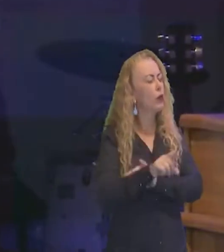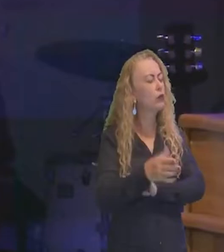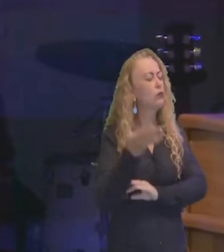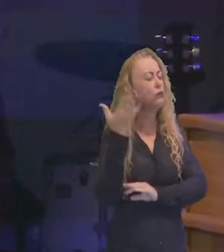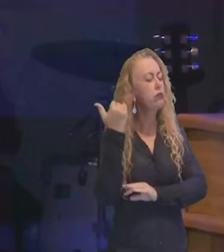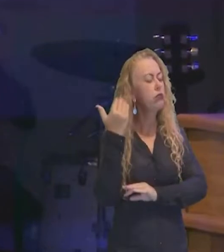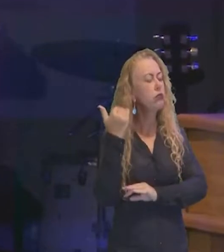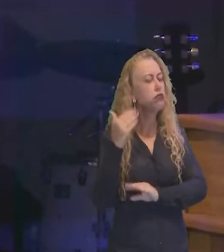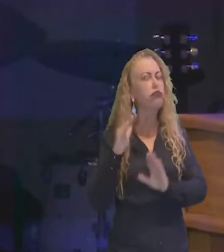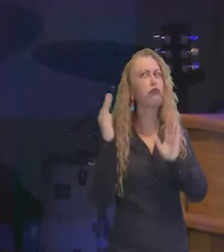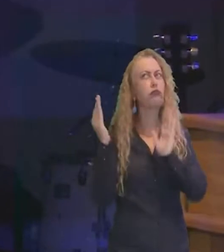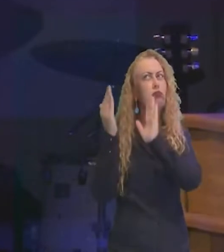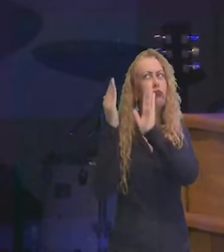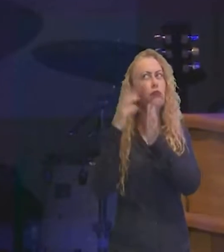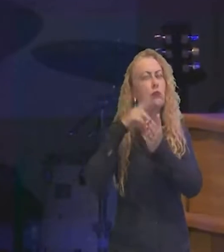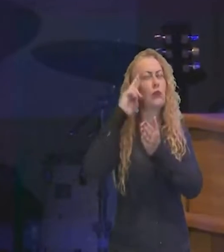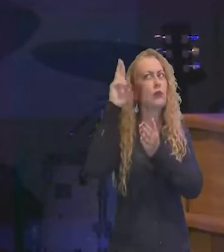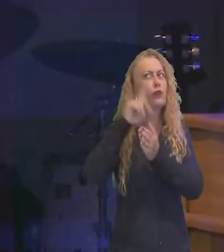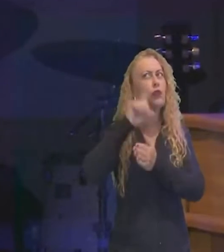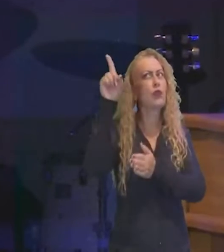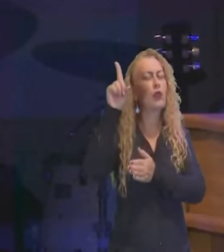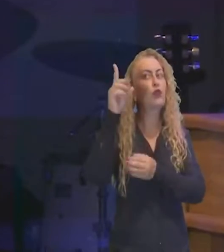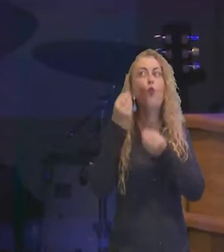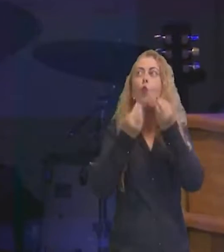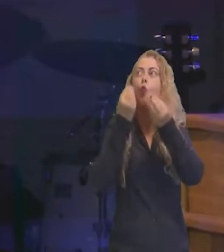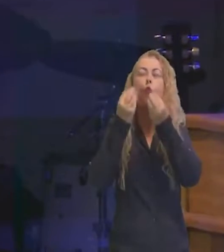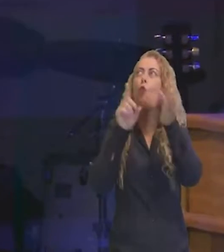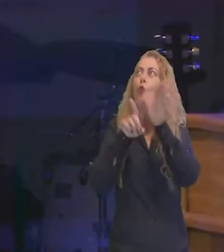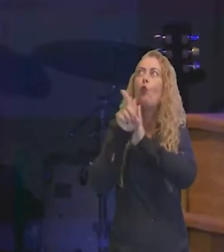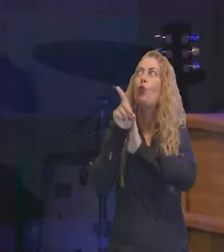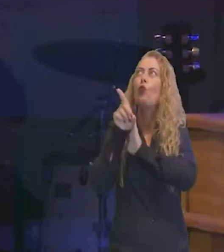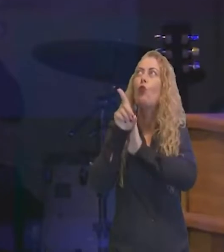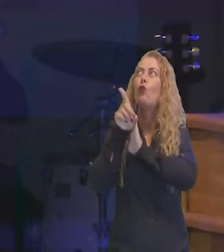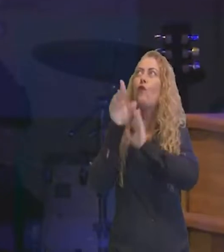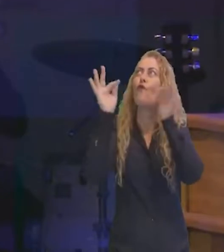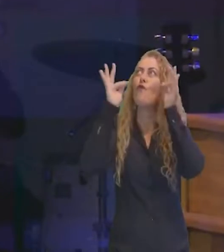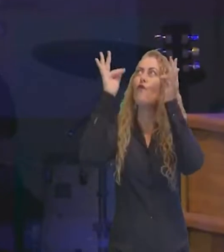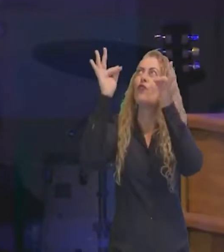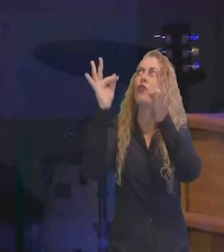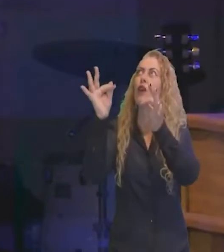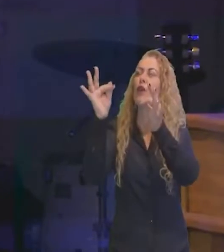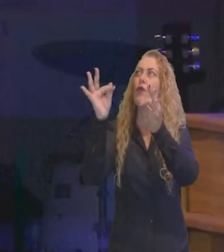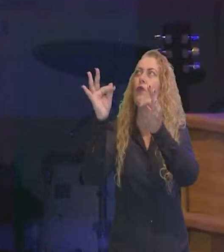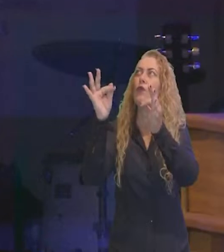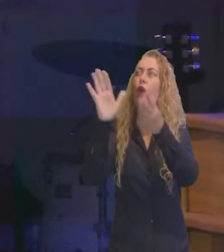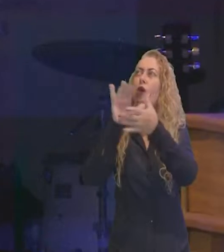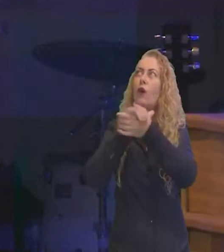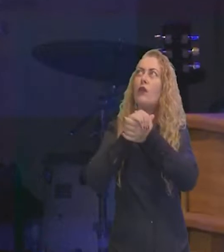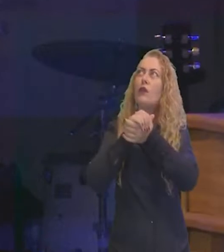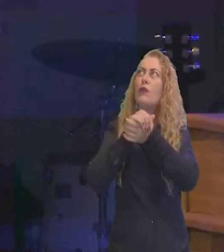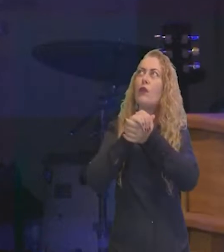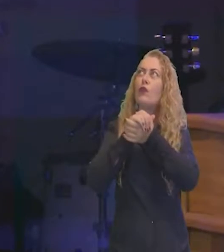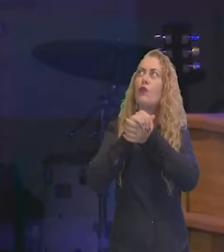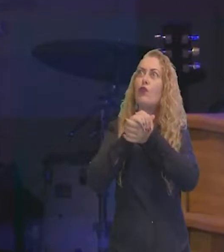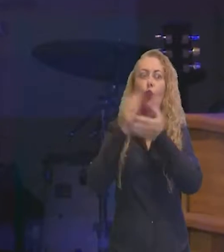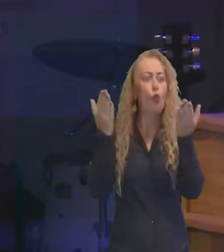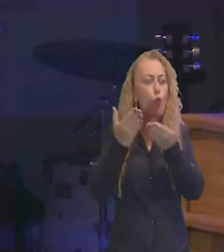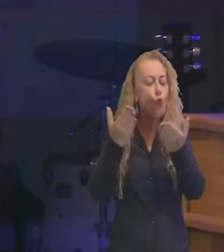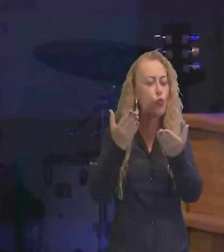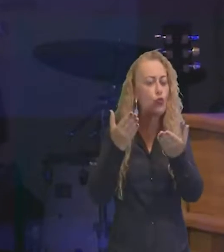diante do Senhor é: Deus, como ser fiel ao seu cônjuge nos dias de